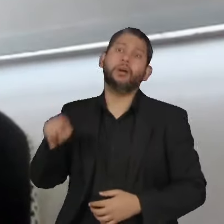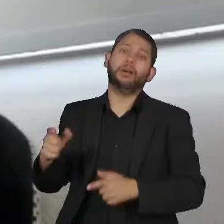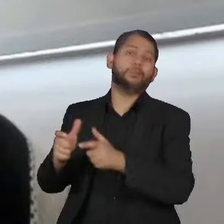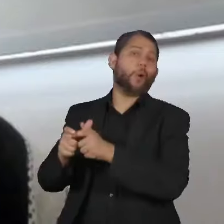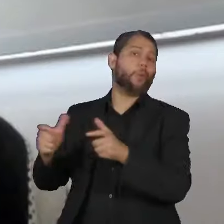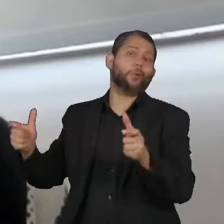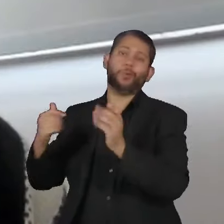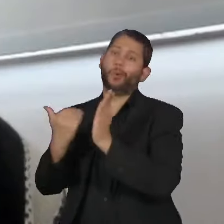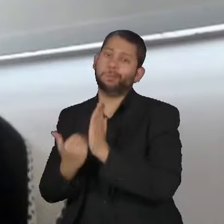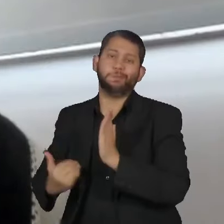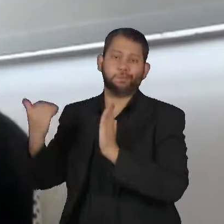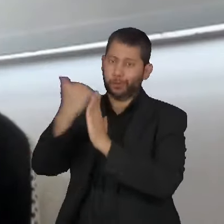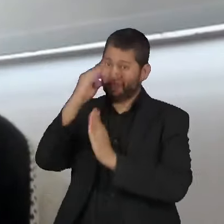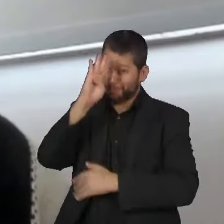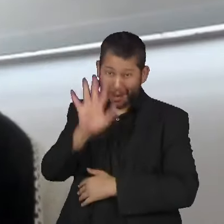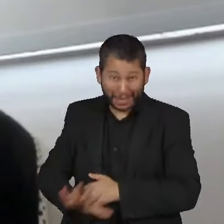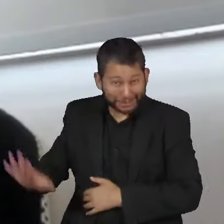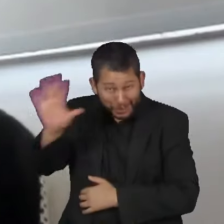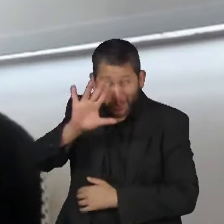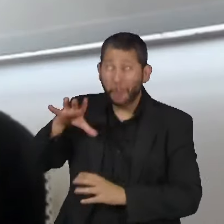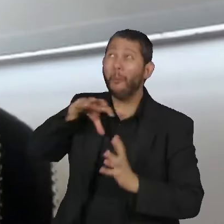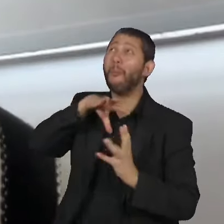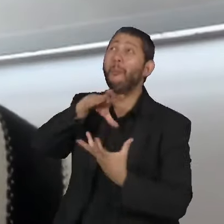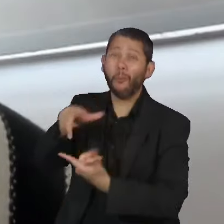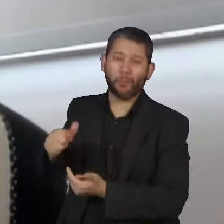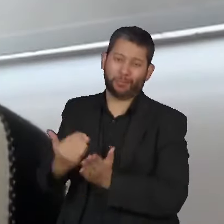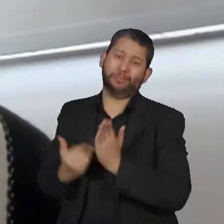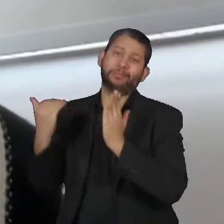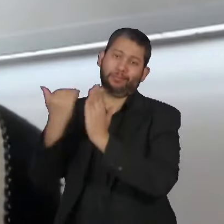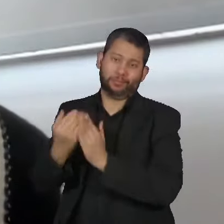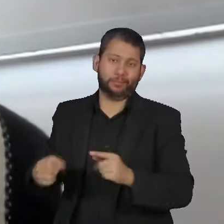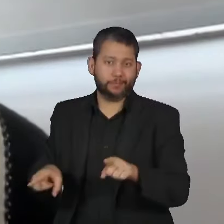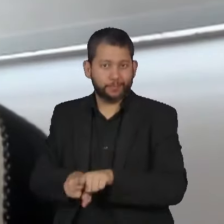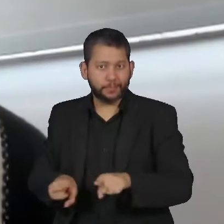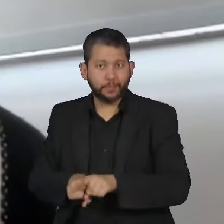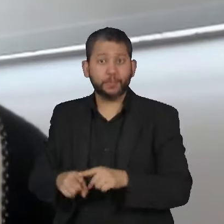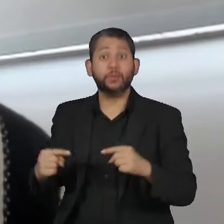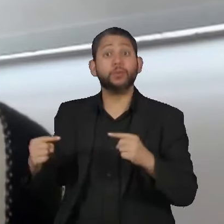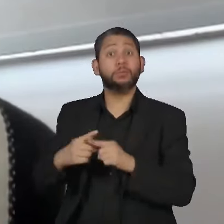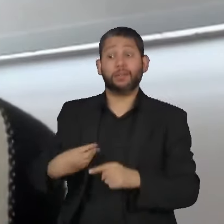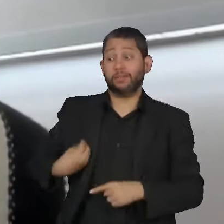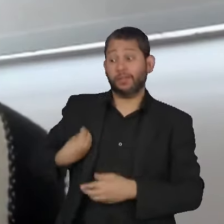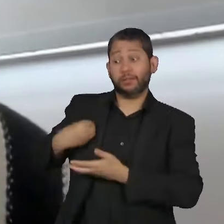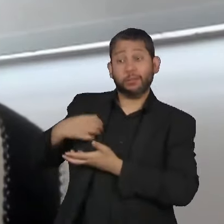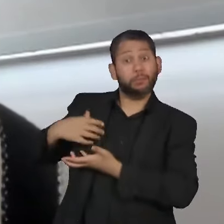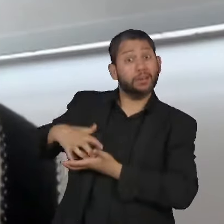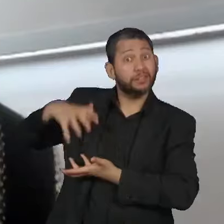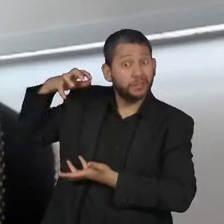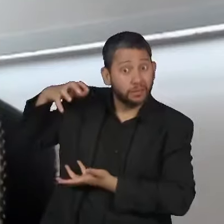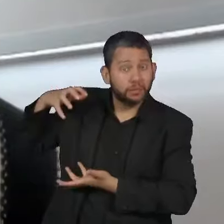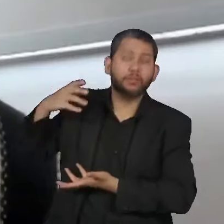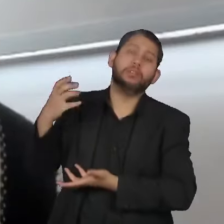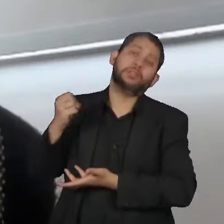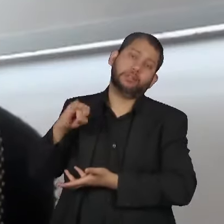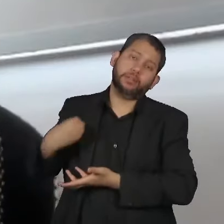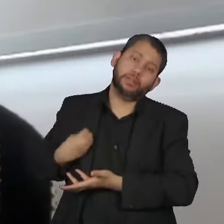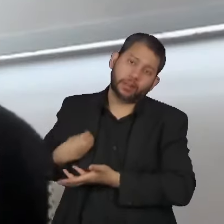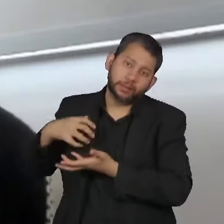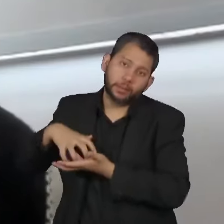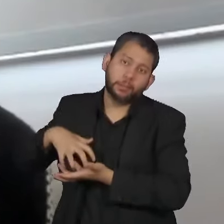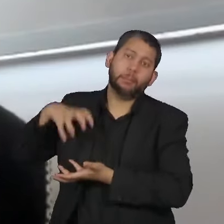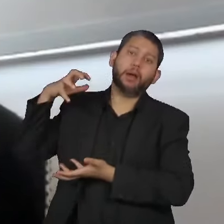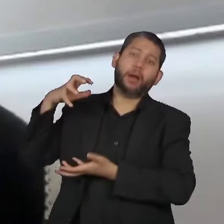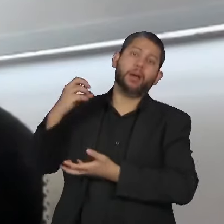de incidência não só no Brasil, como todo o planeta. Principalmente associada à longevidade. Quanto mais a gente viver, mais